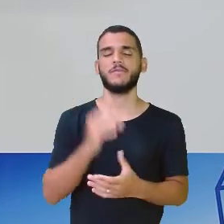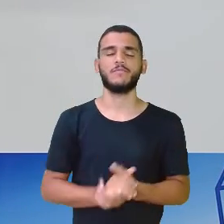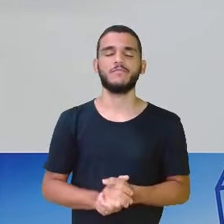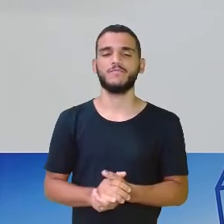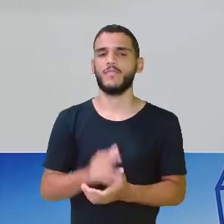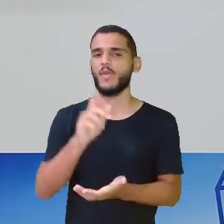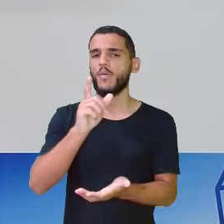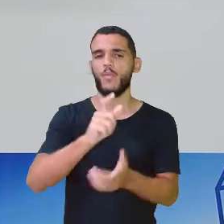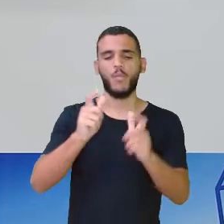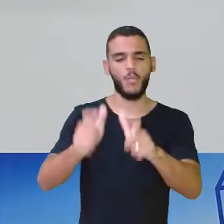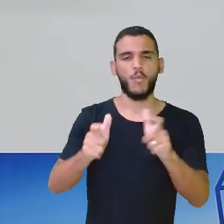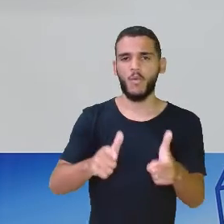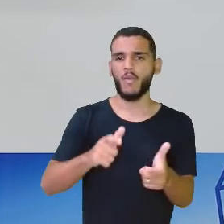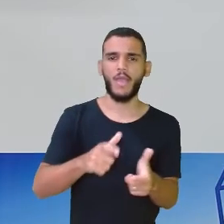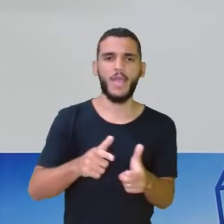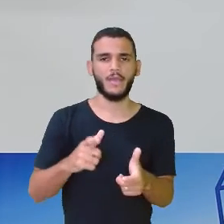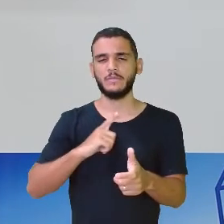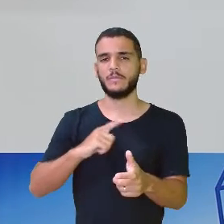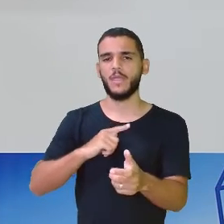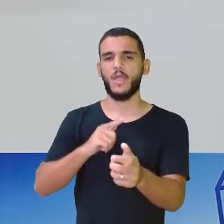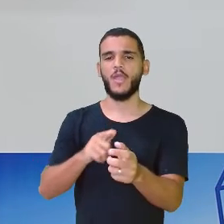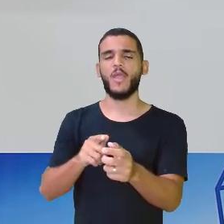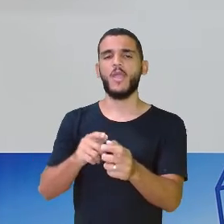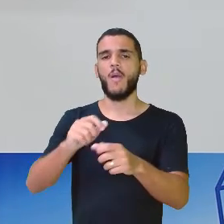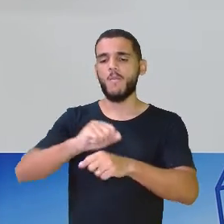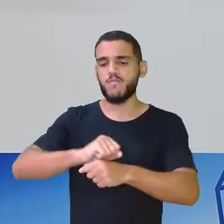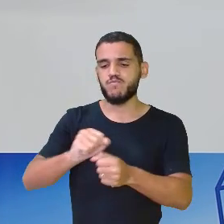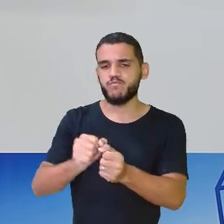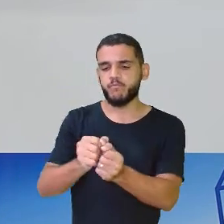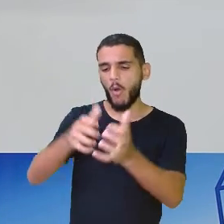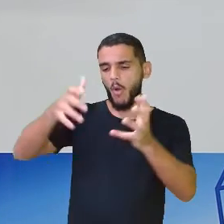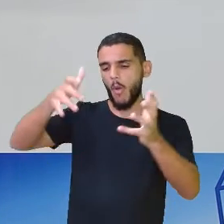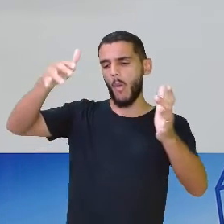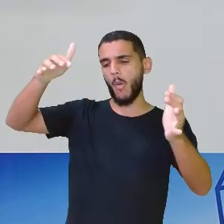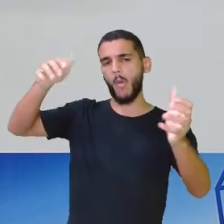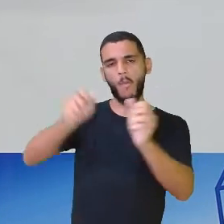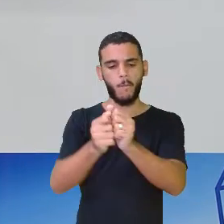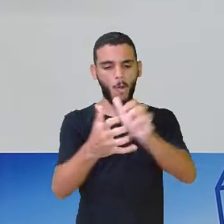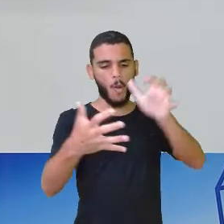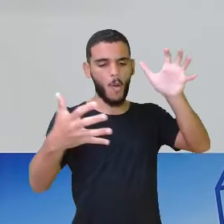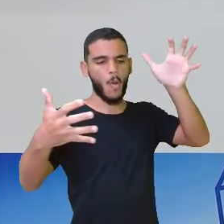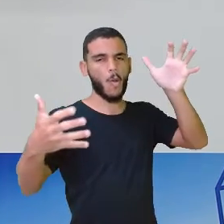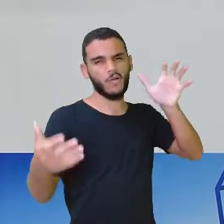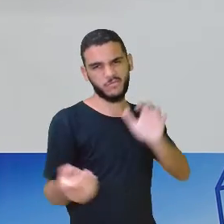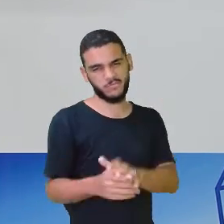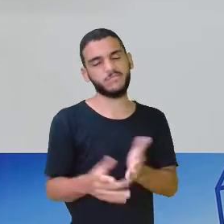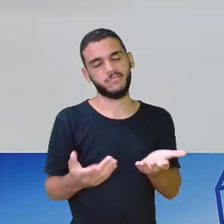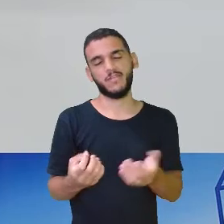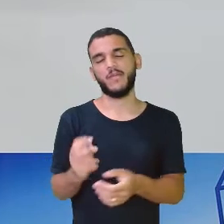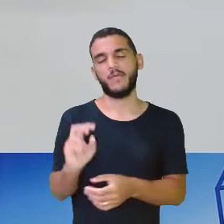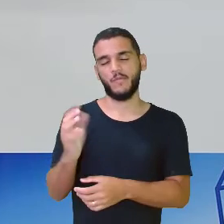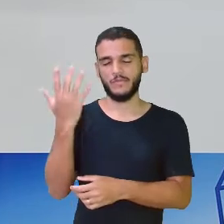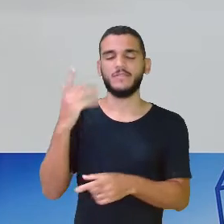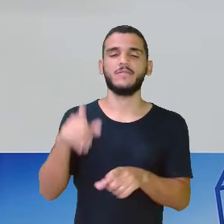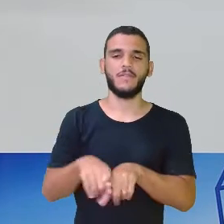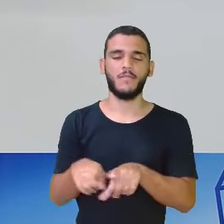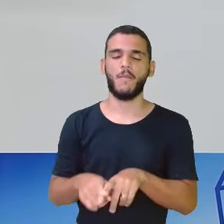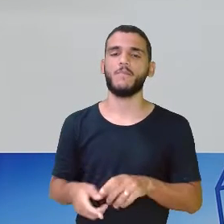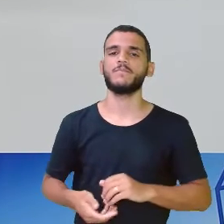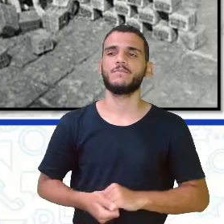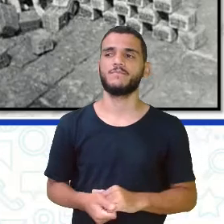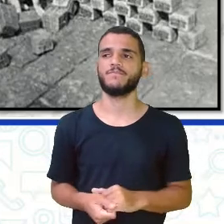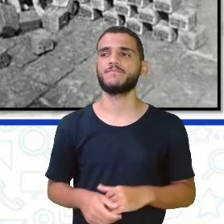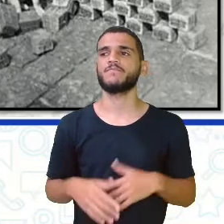ali, e as crianças brincando aí, empilhando os tijolos, né, que faziam parte dos destroços, ok? Aí